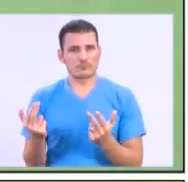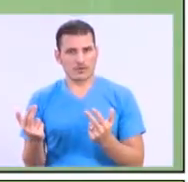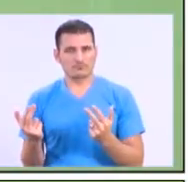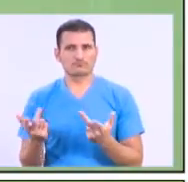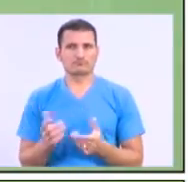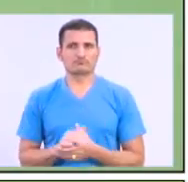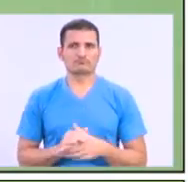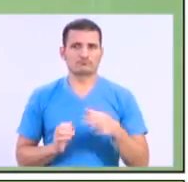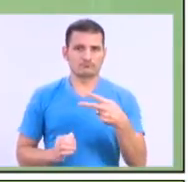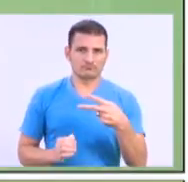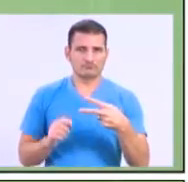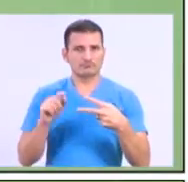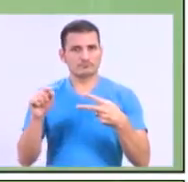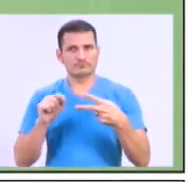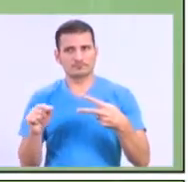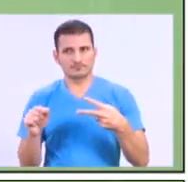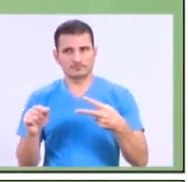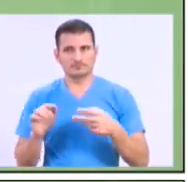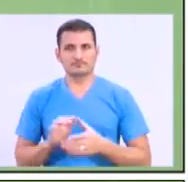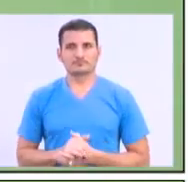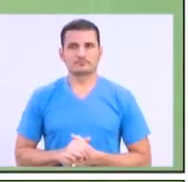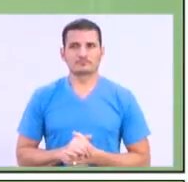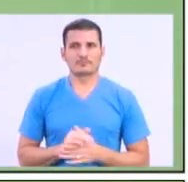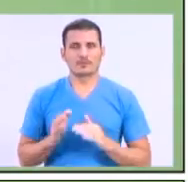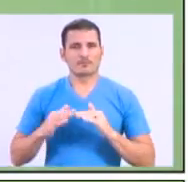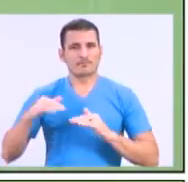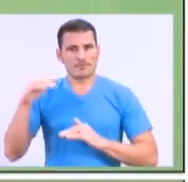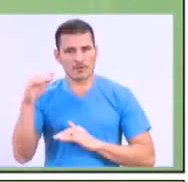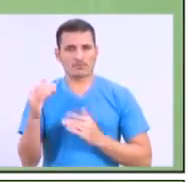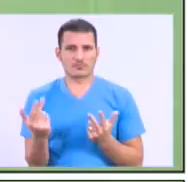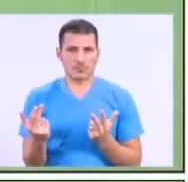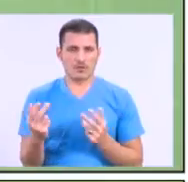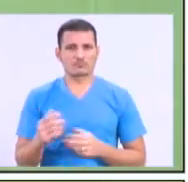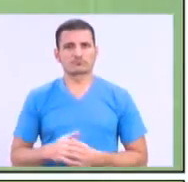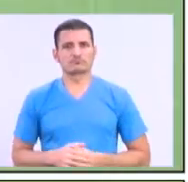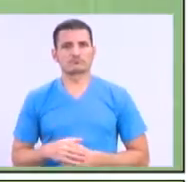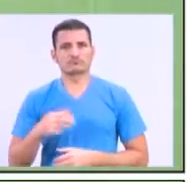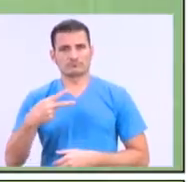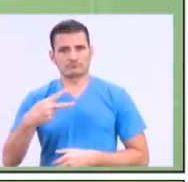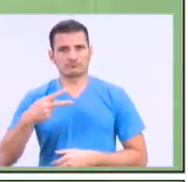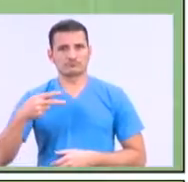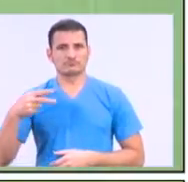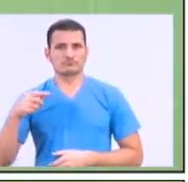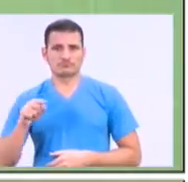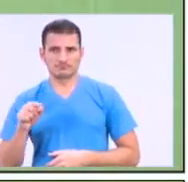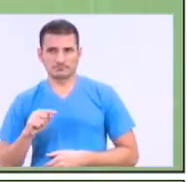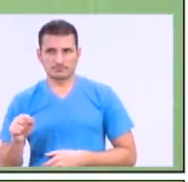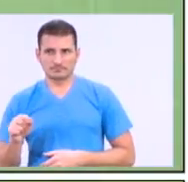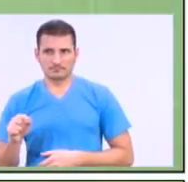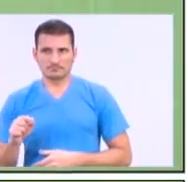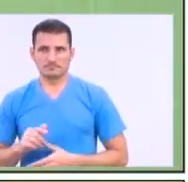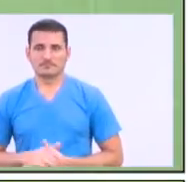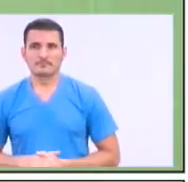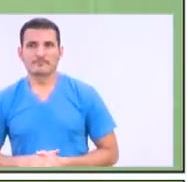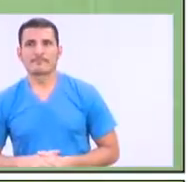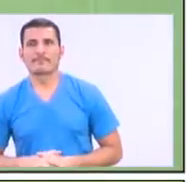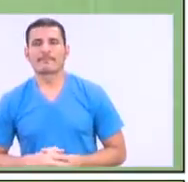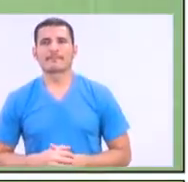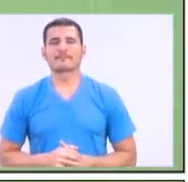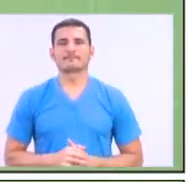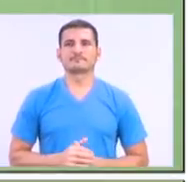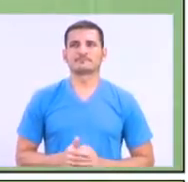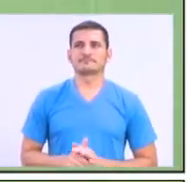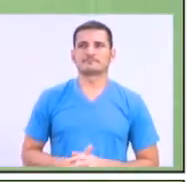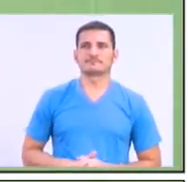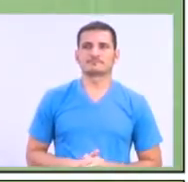utilizamos sinal de menor ou igual, né, quando quisermos fazer uma comparação para verificar se um dado é menor ou igual, utilizamos isso.